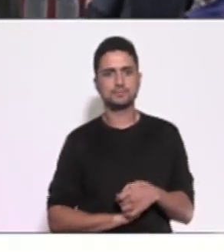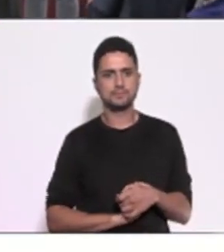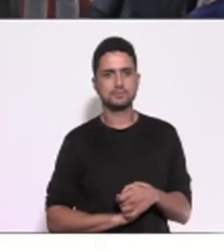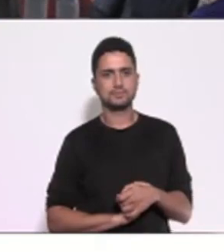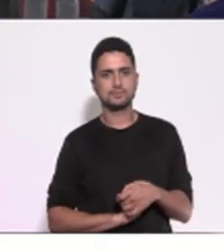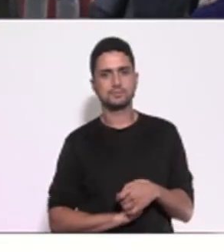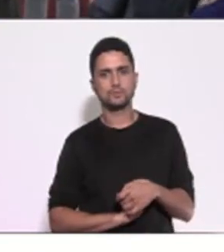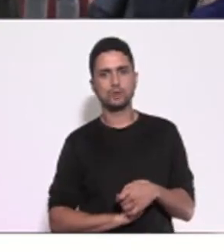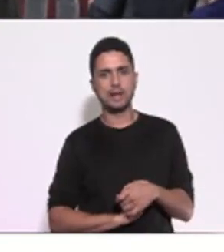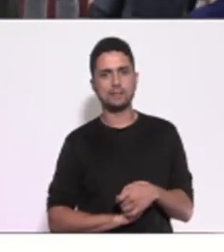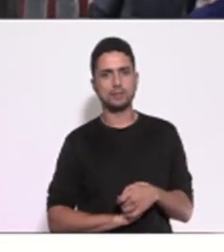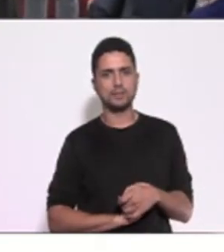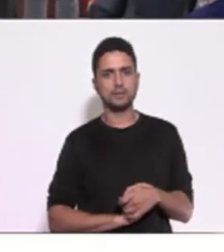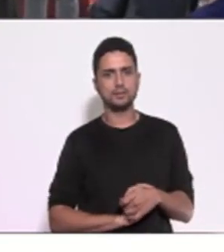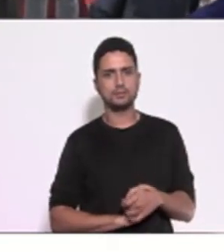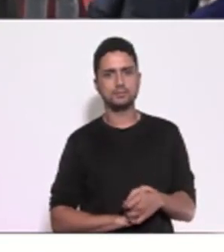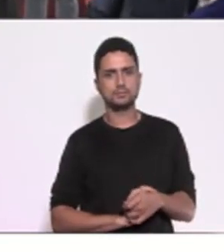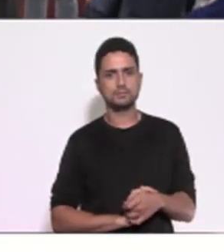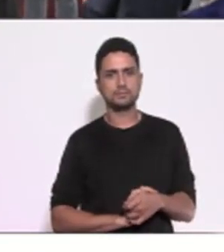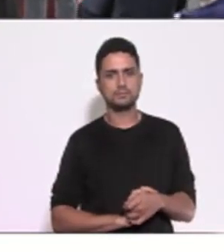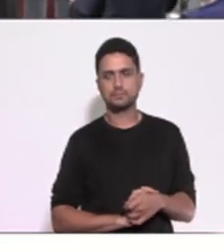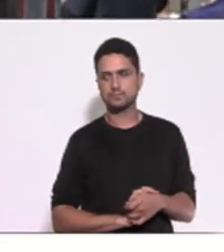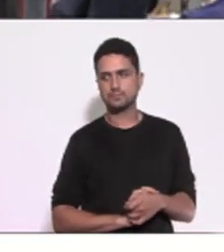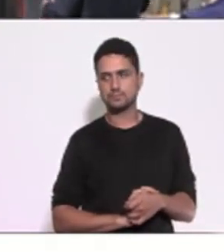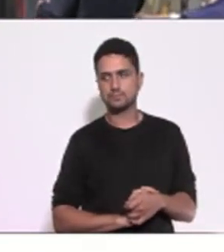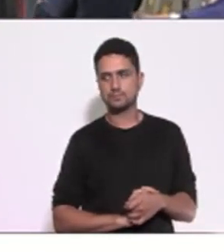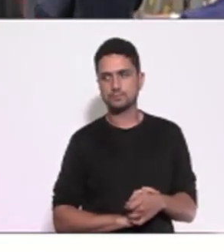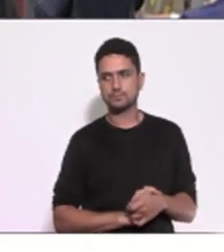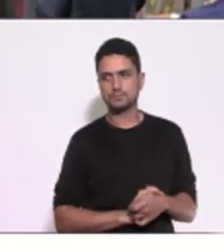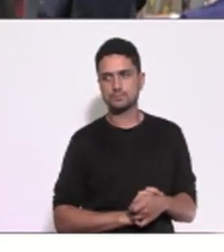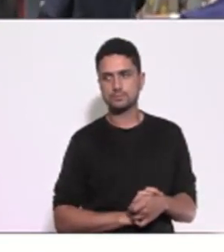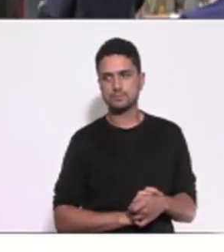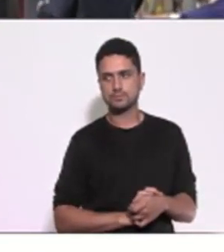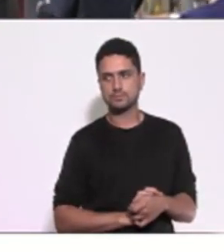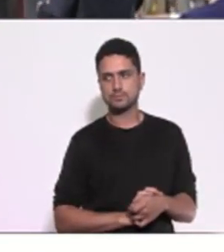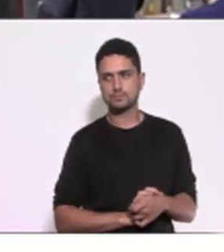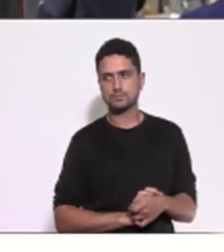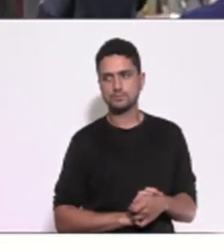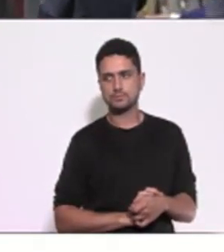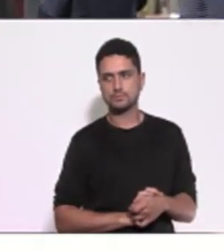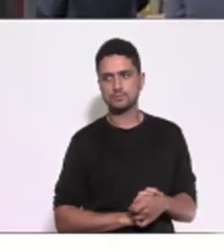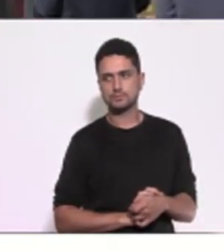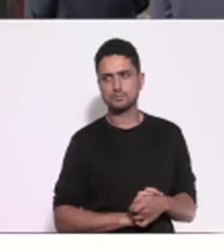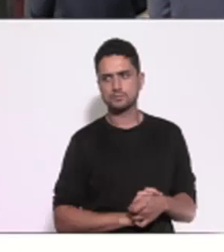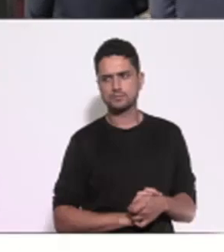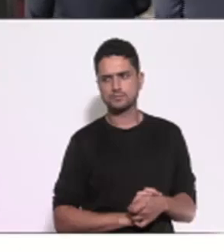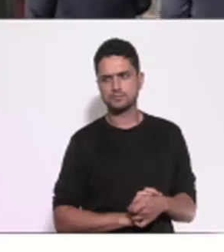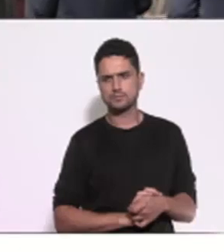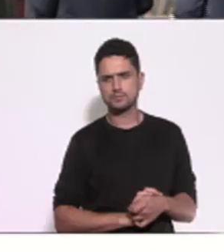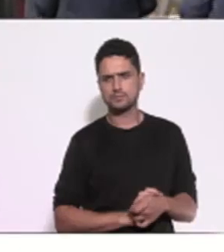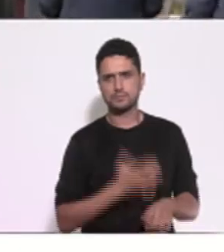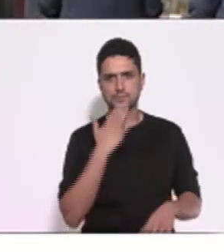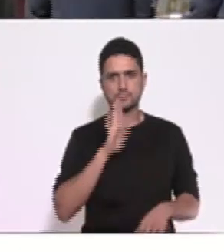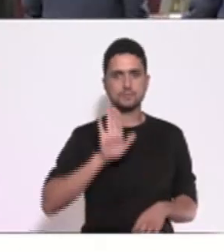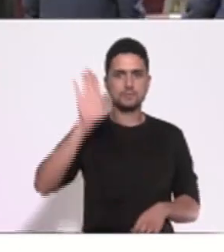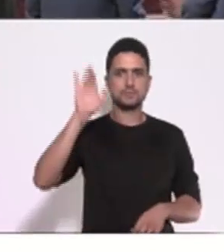Senhor presidente, no mérito favorável. Com os pareceres emitidos em discussão.